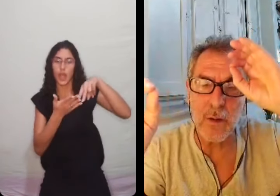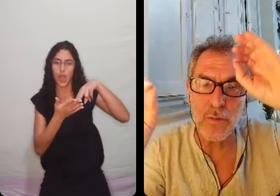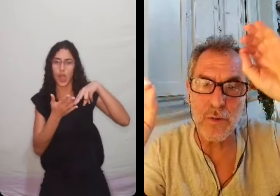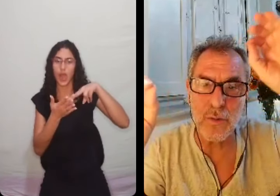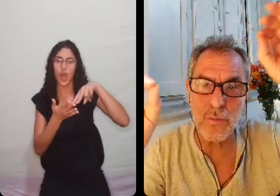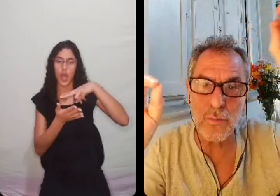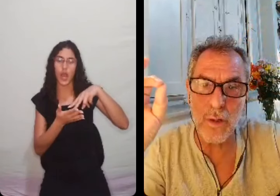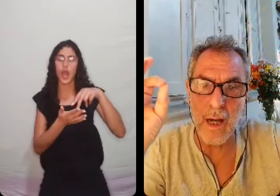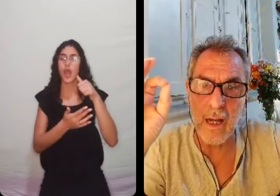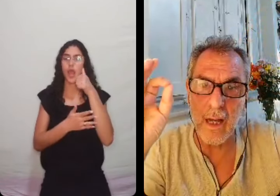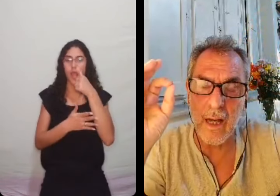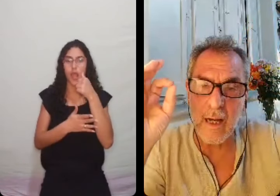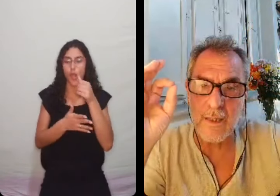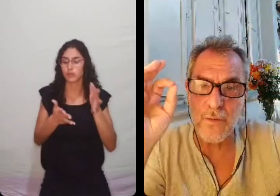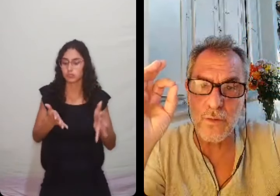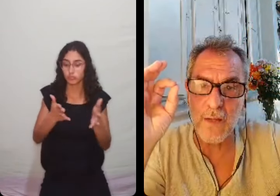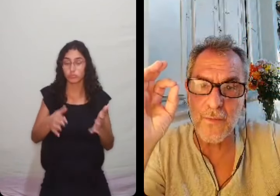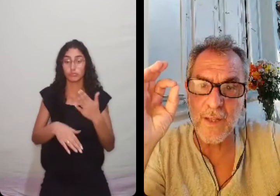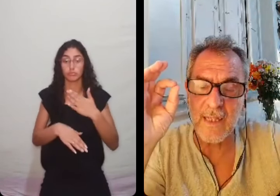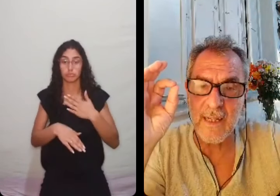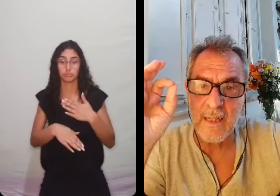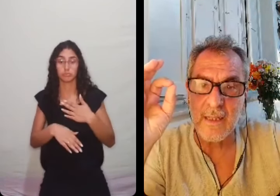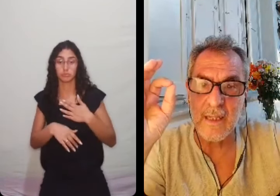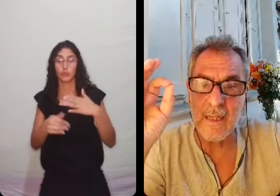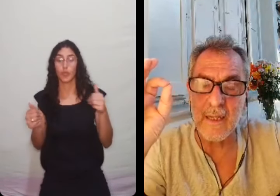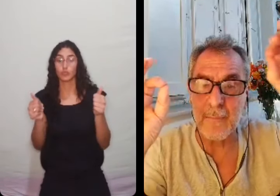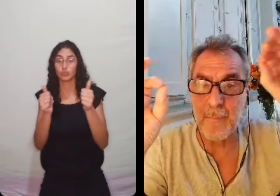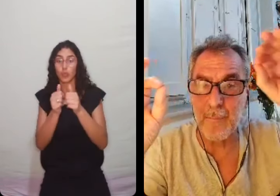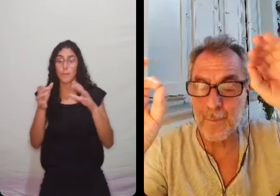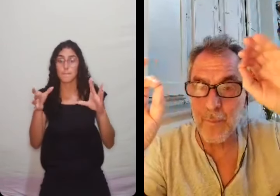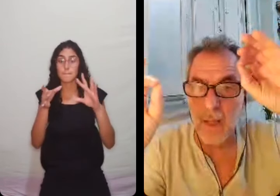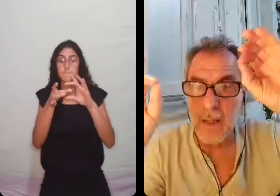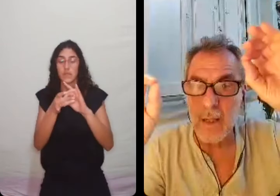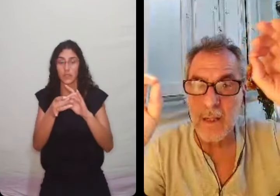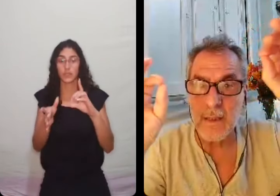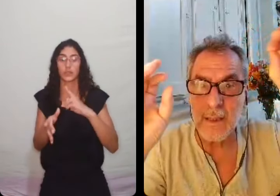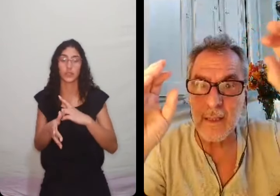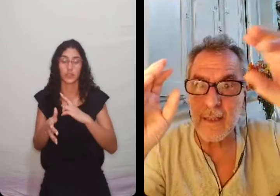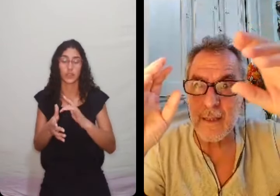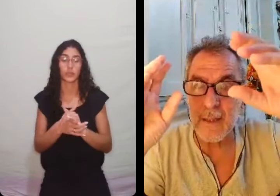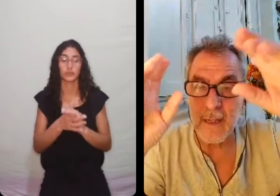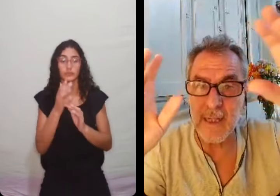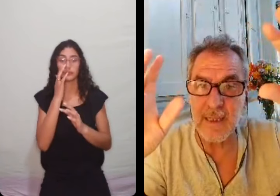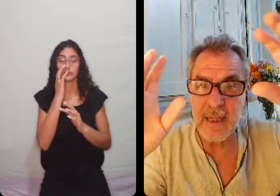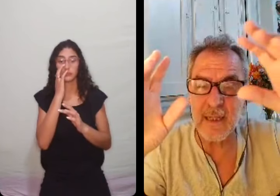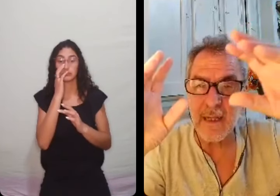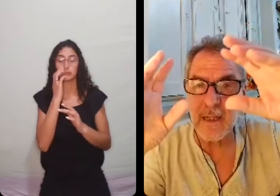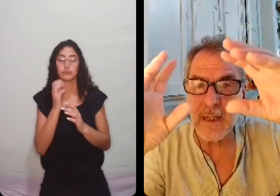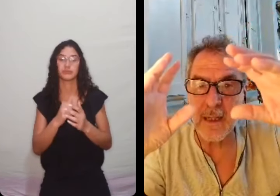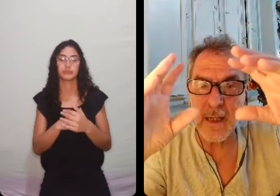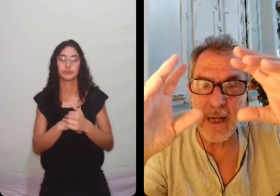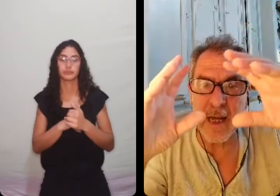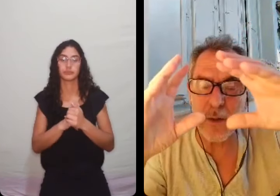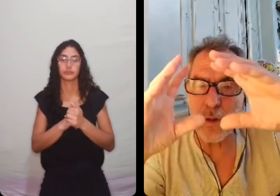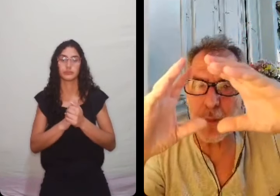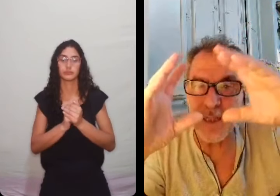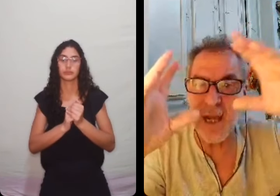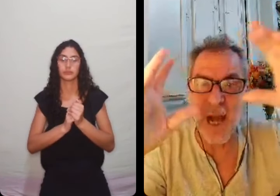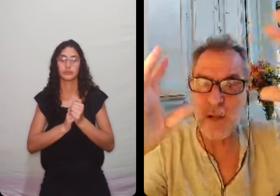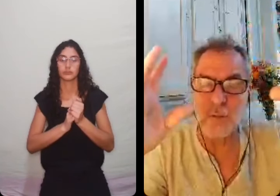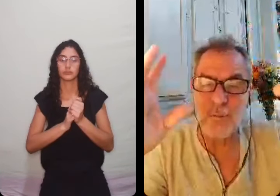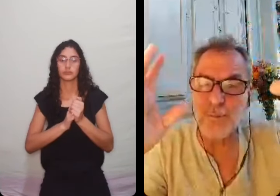Que junto às fotografias de Christian, cria